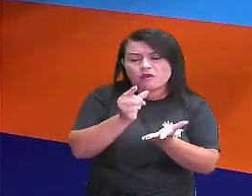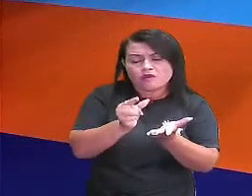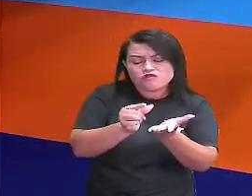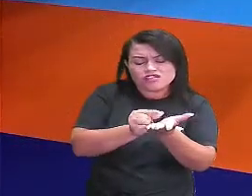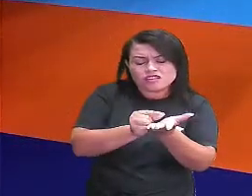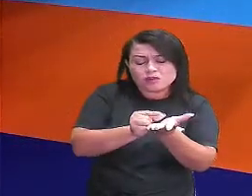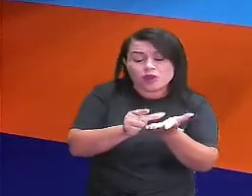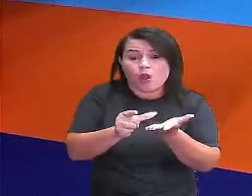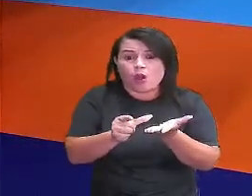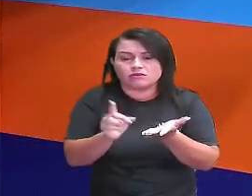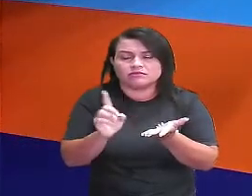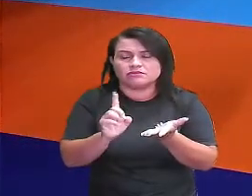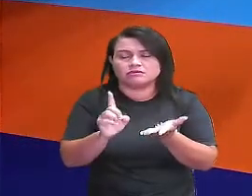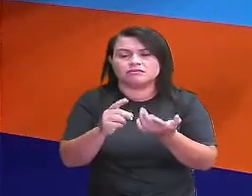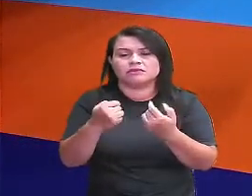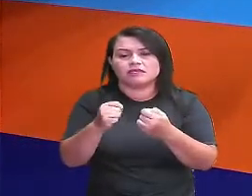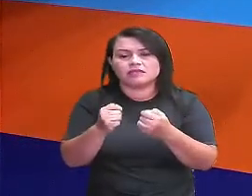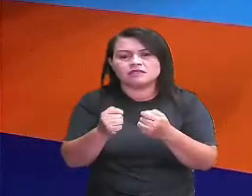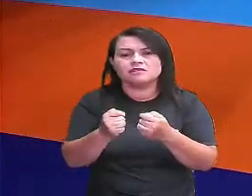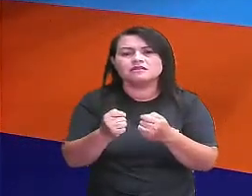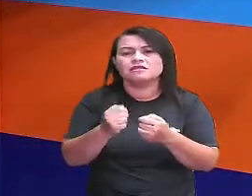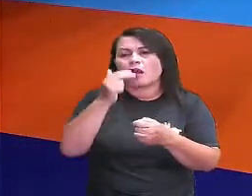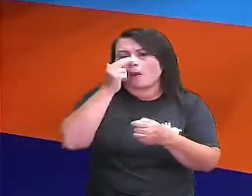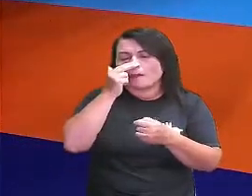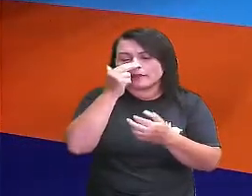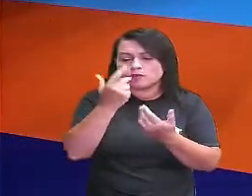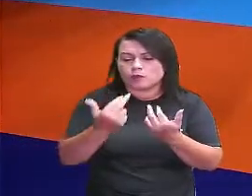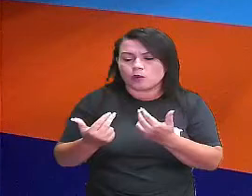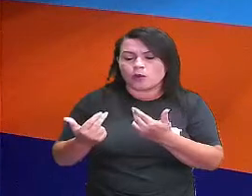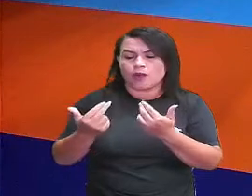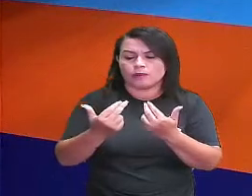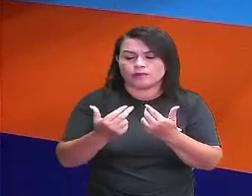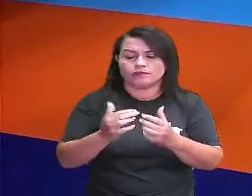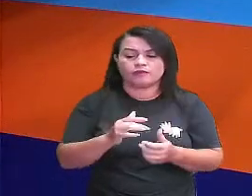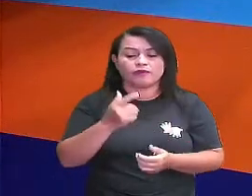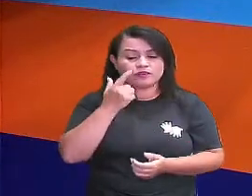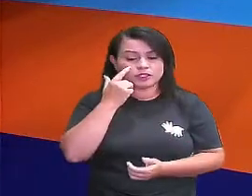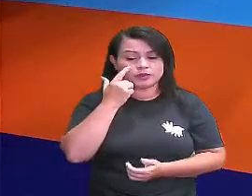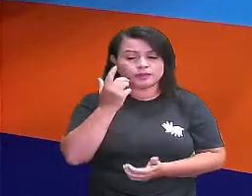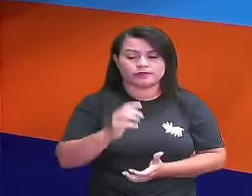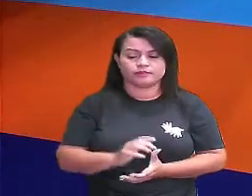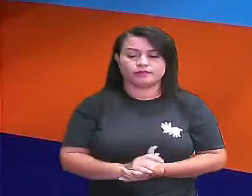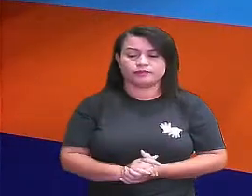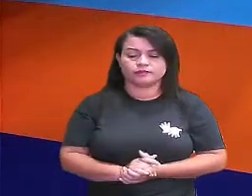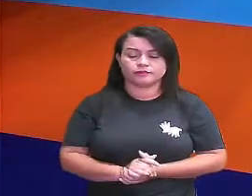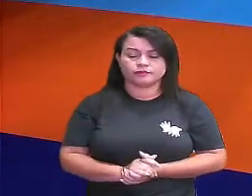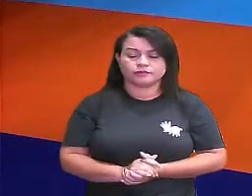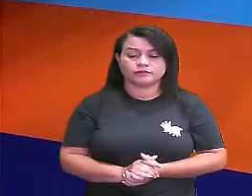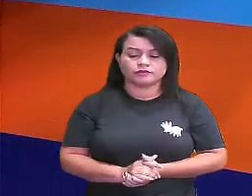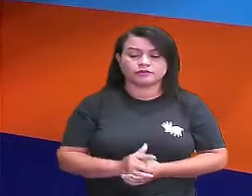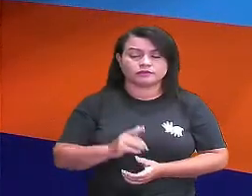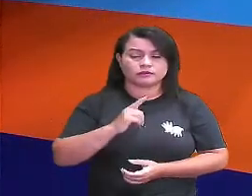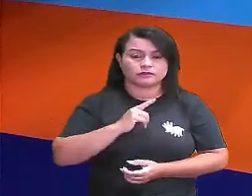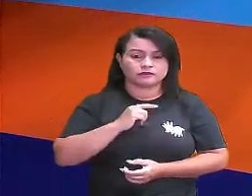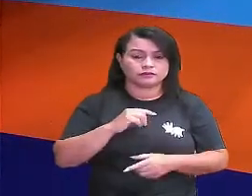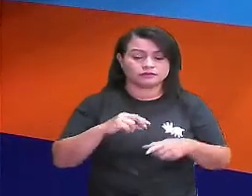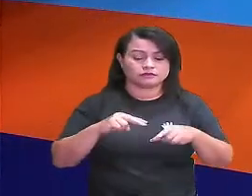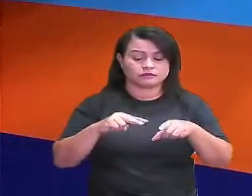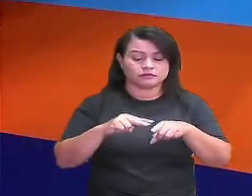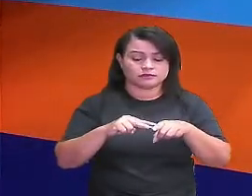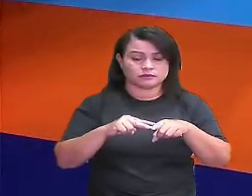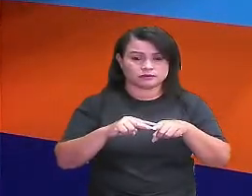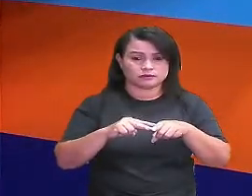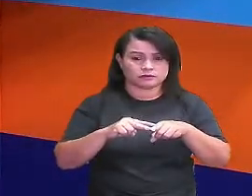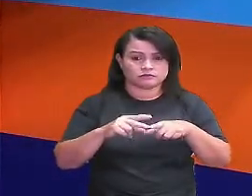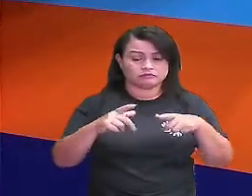dividida do mesmo tamanho, tá? As fatias têm que estar iguais. Aí veja essa fração. Eu tenho essa pizza que